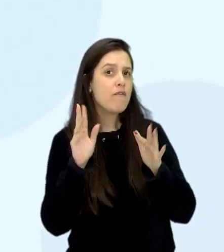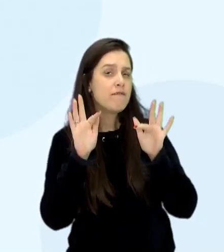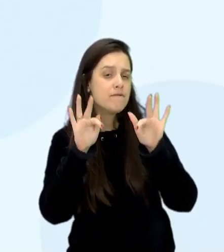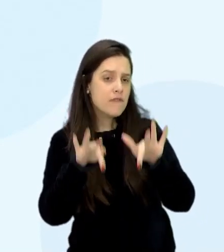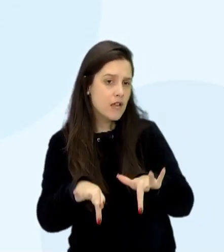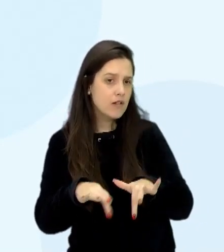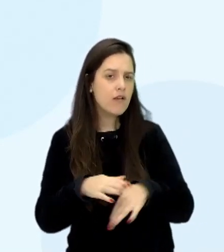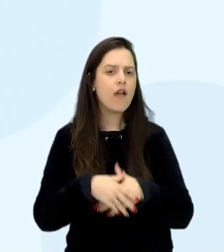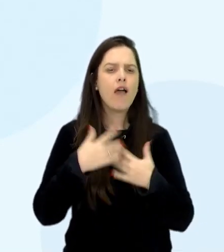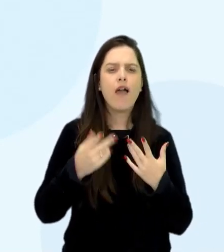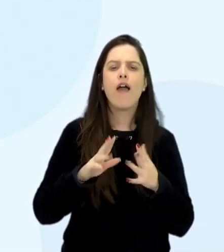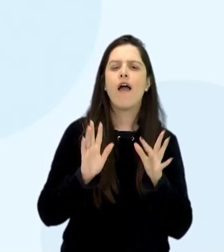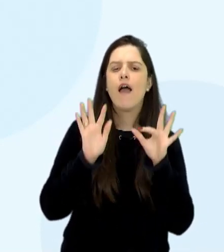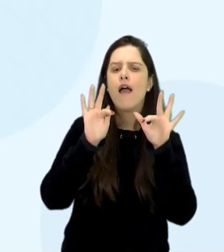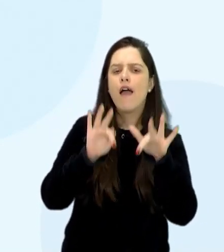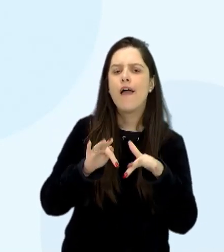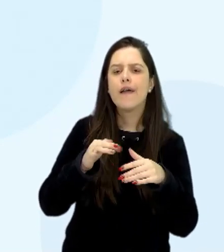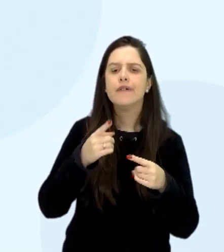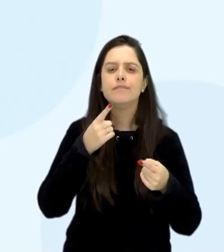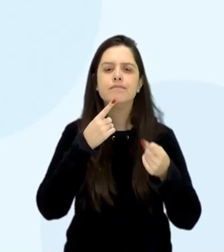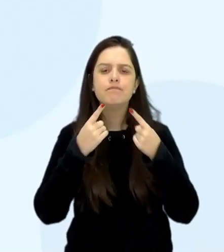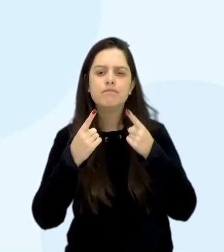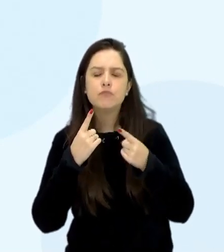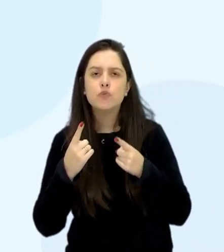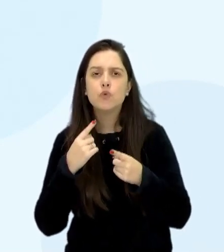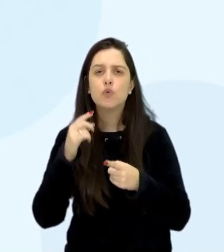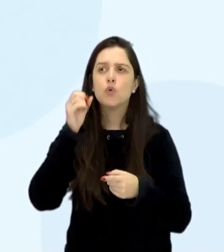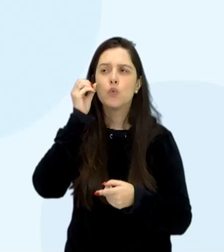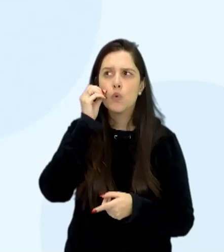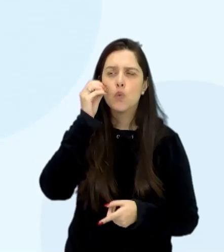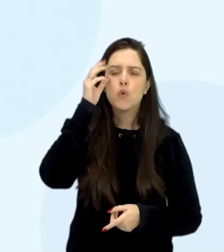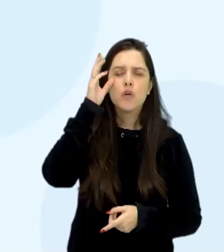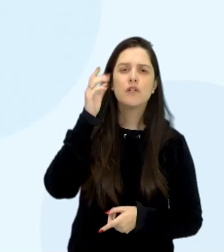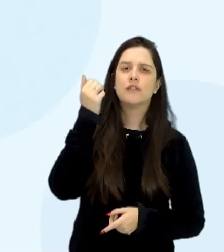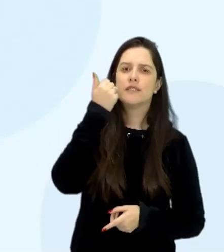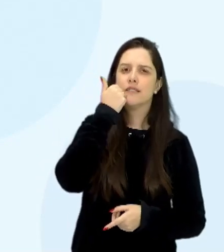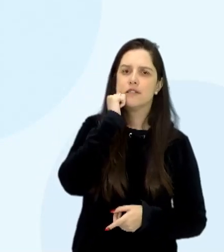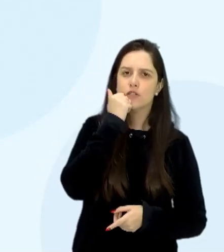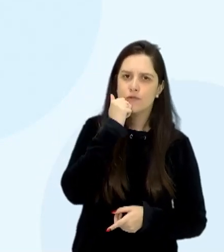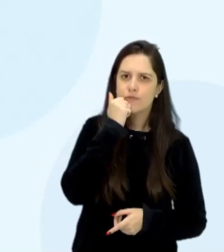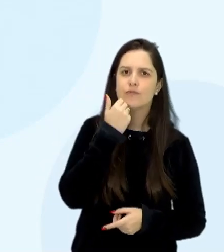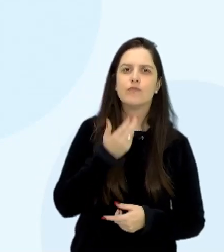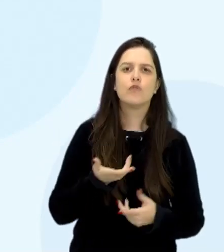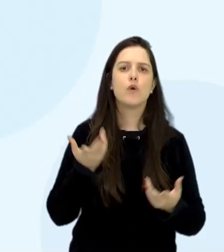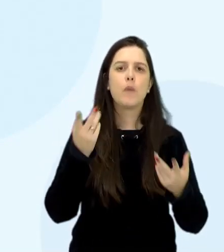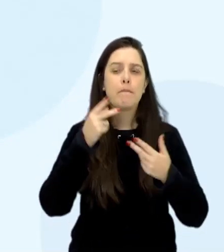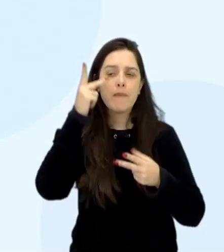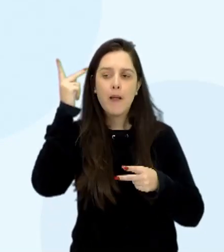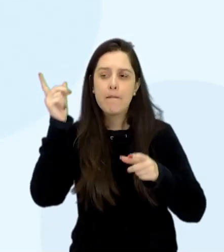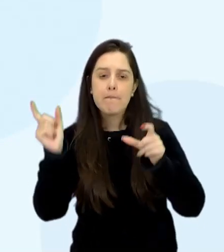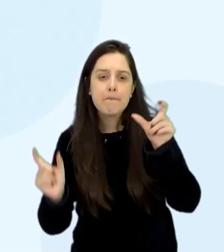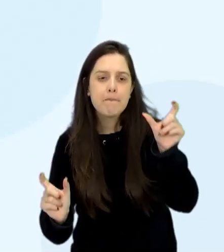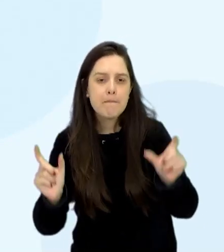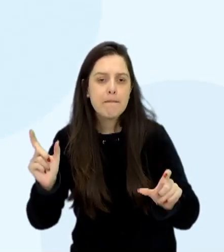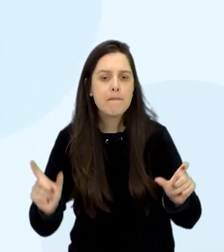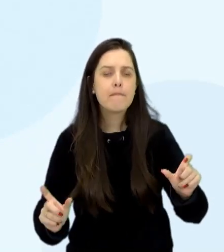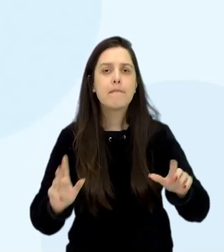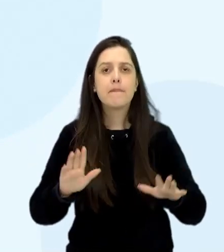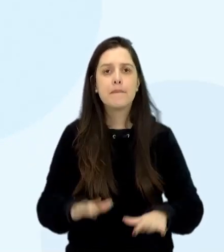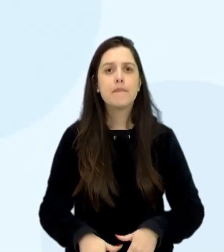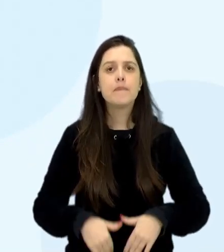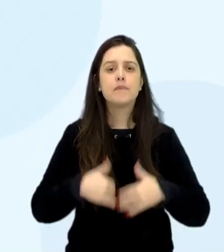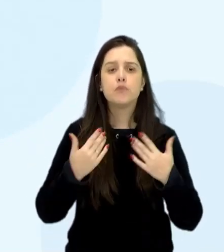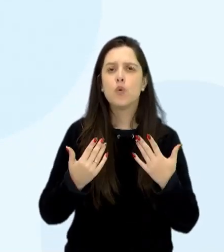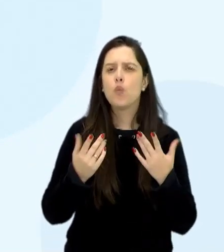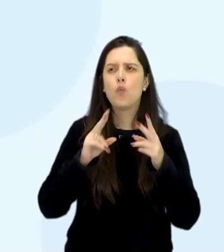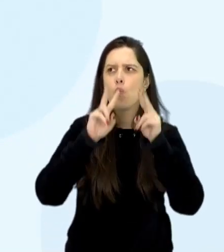A finalidade é difundir, disseminar, trazer o conhecimento científico para a população. Qual é ou quais são